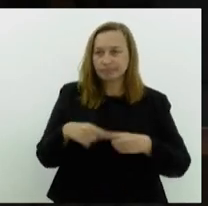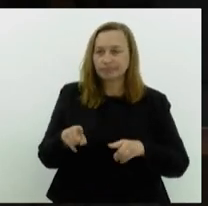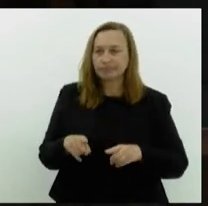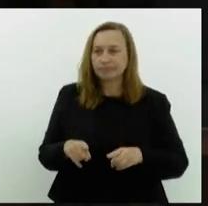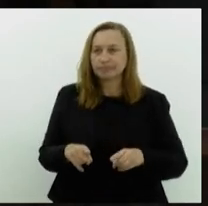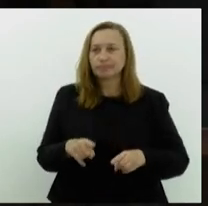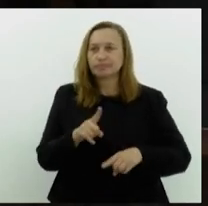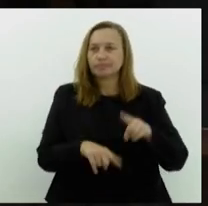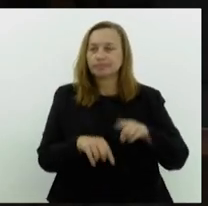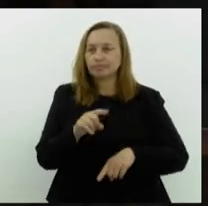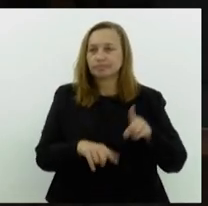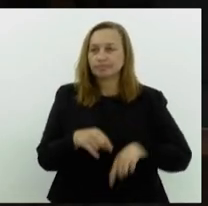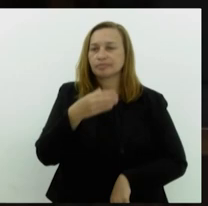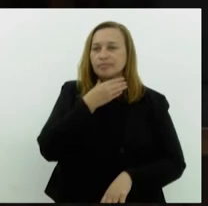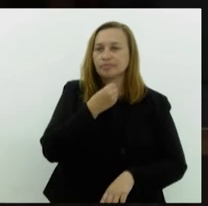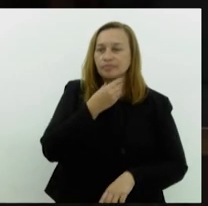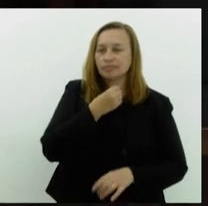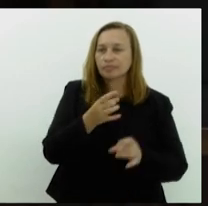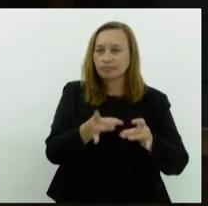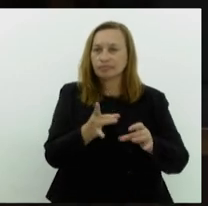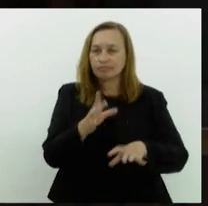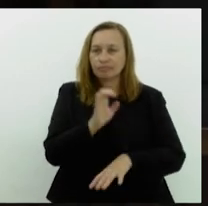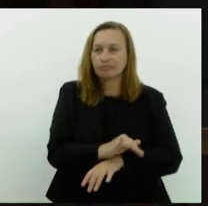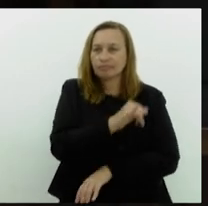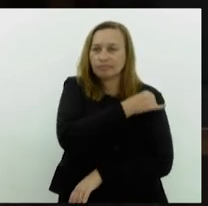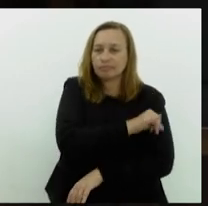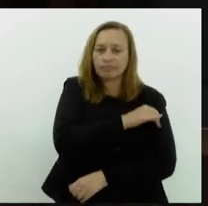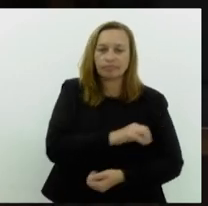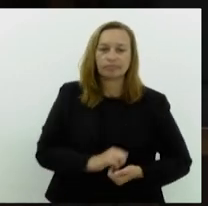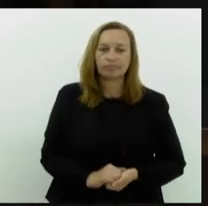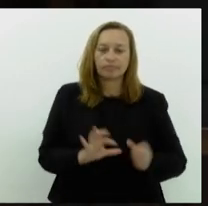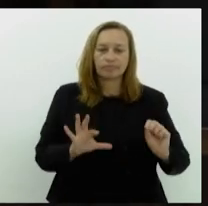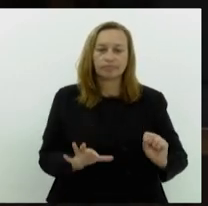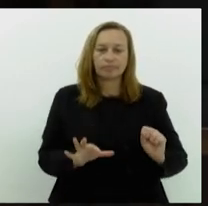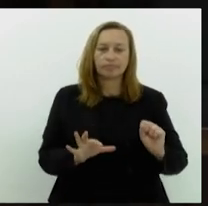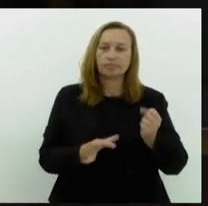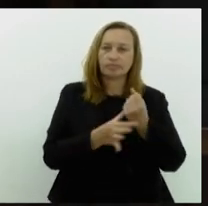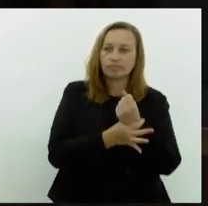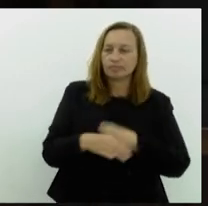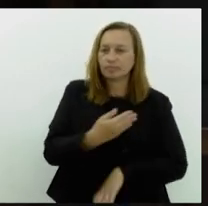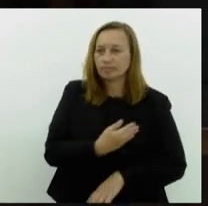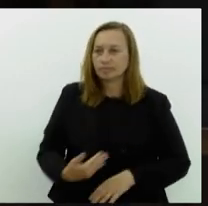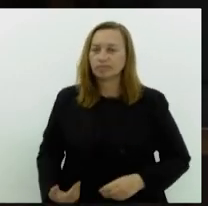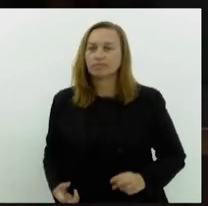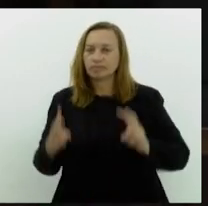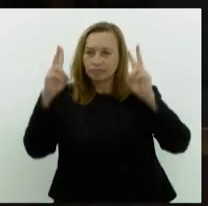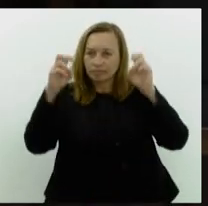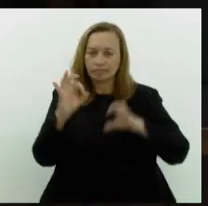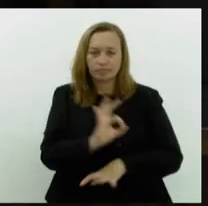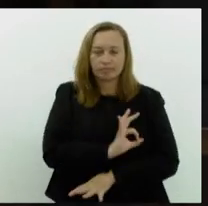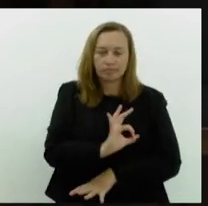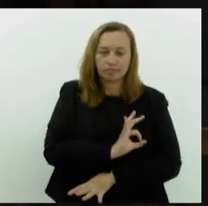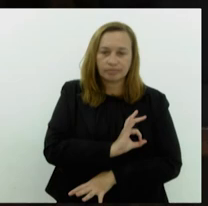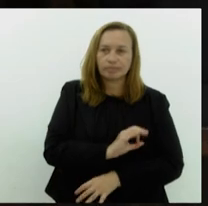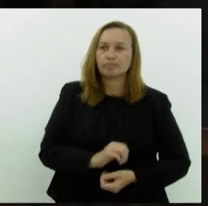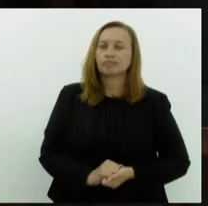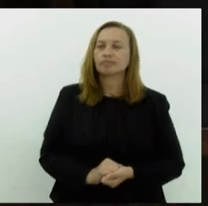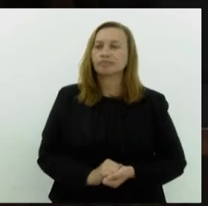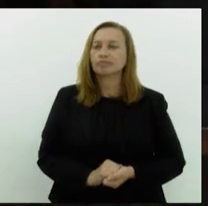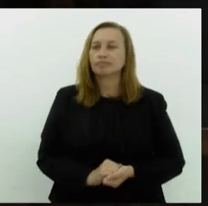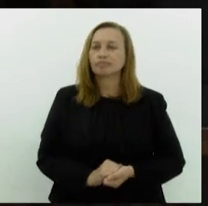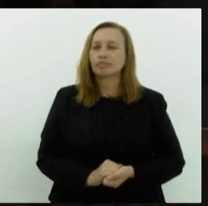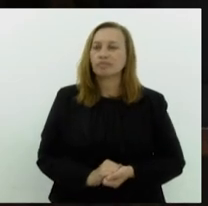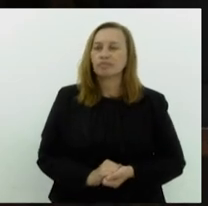pirataria no Estado do Rio de Janeiro, de segurança pública e assunto de polícia,